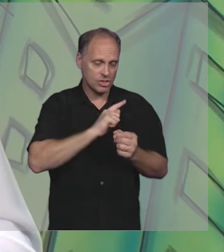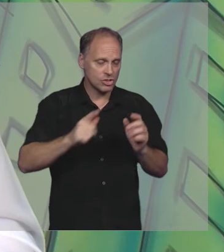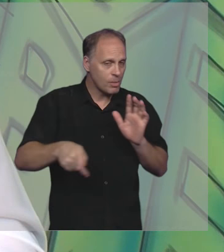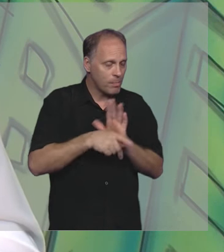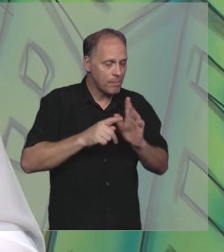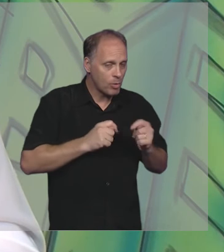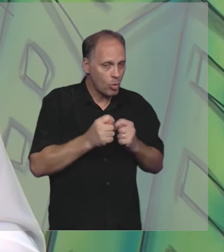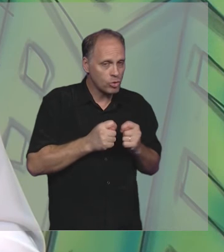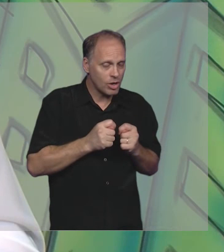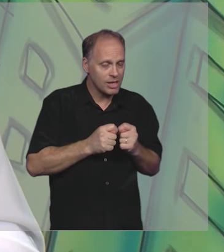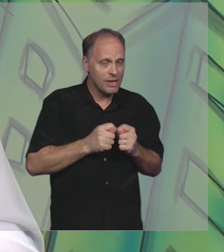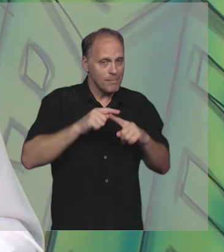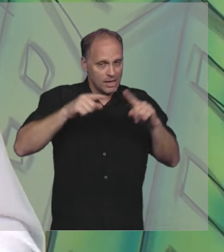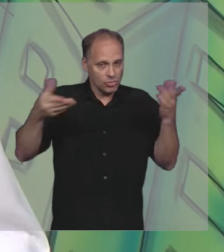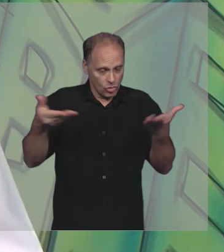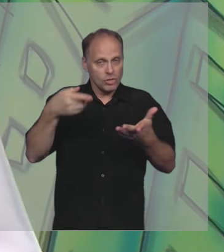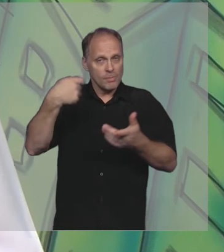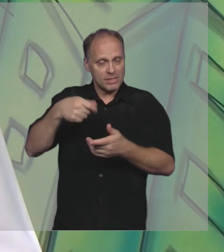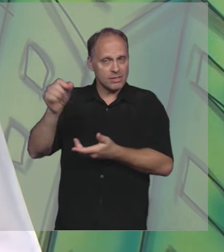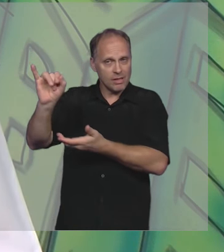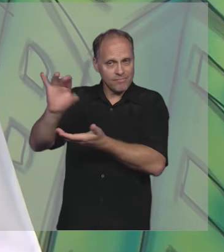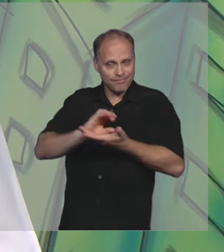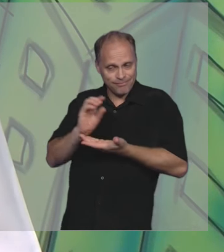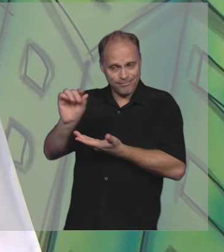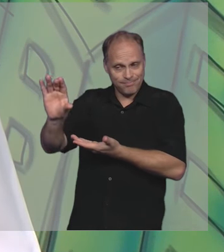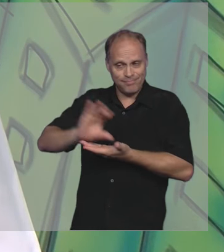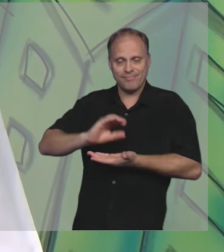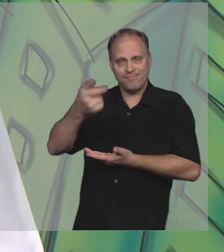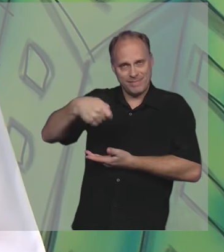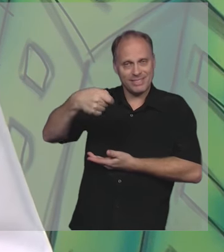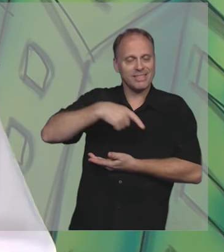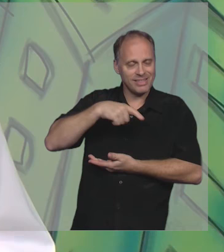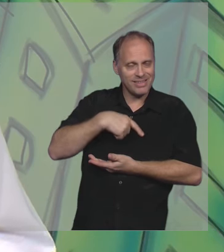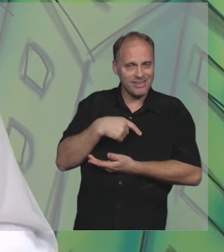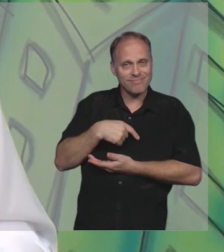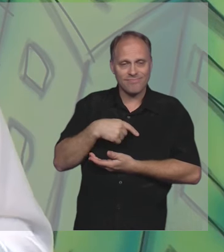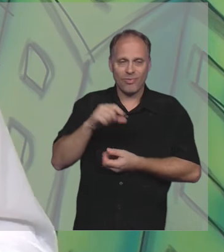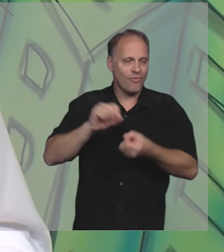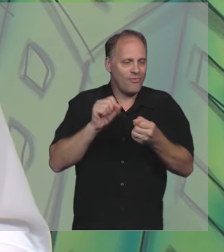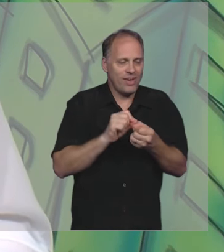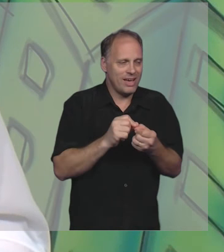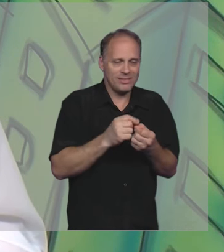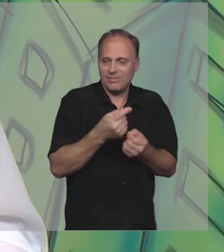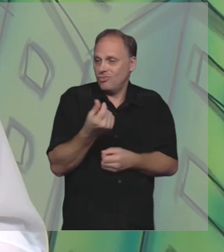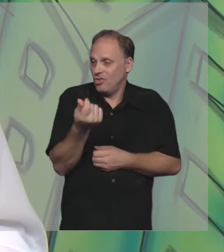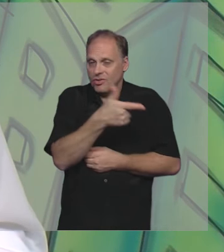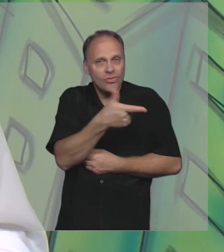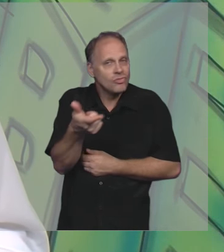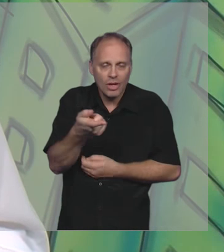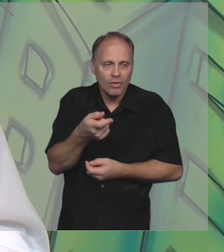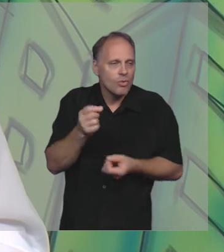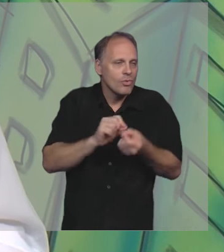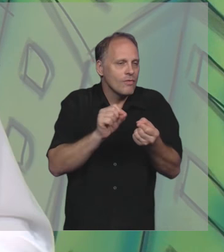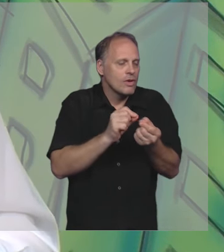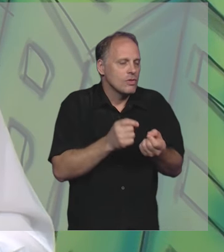te fazer gestão própria hoje, tu precisa de investimento. Né? Tu não faz gestão sem recurso